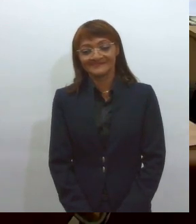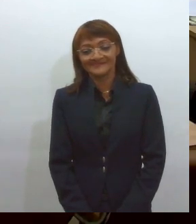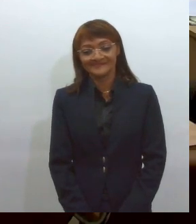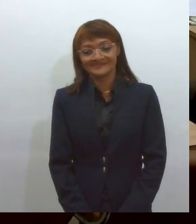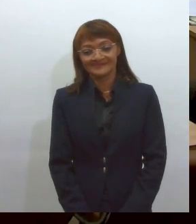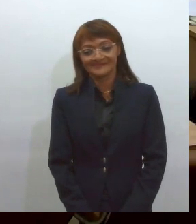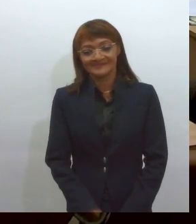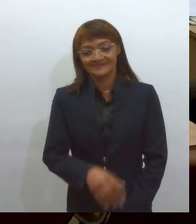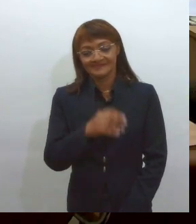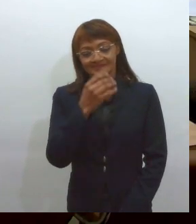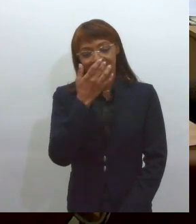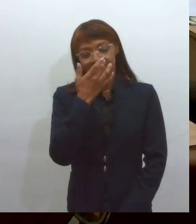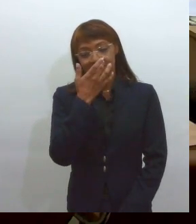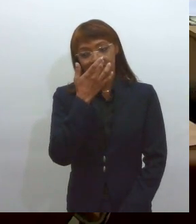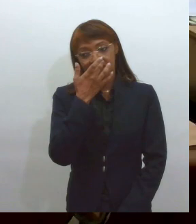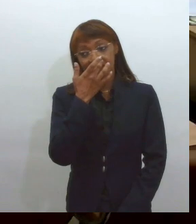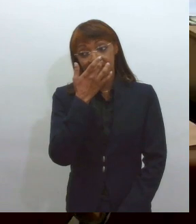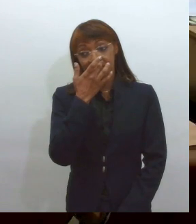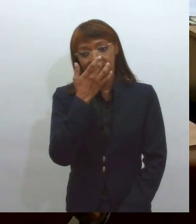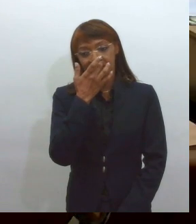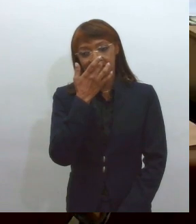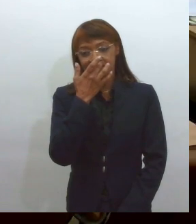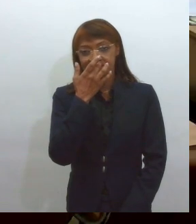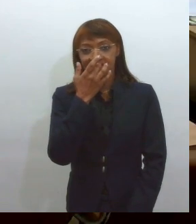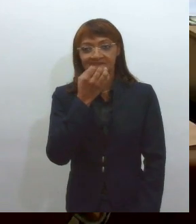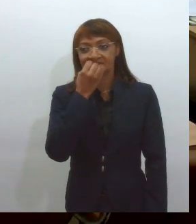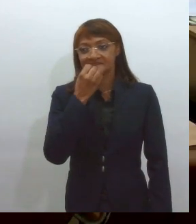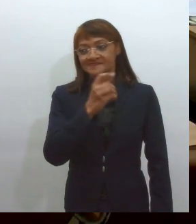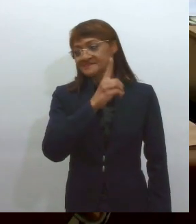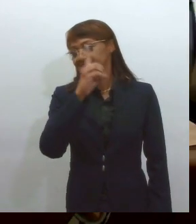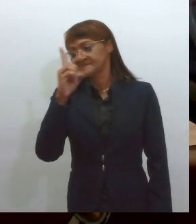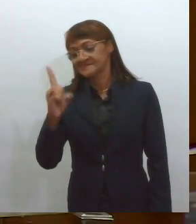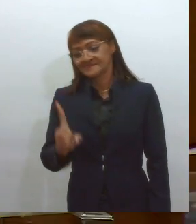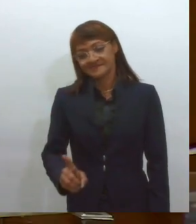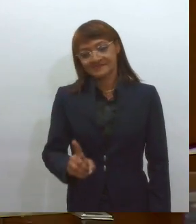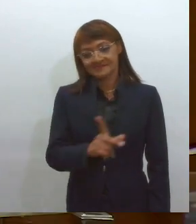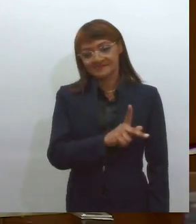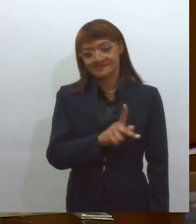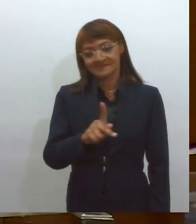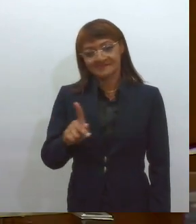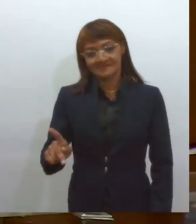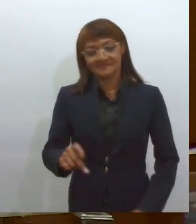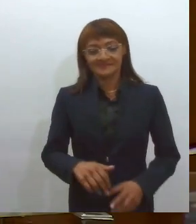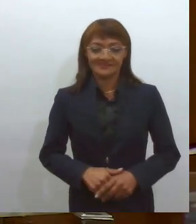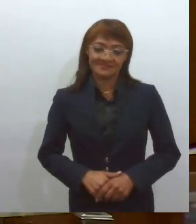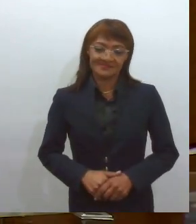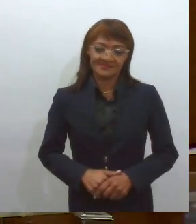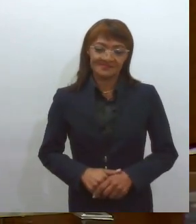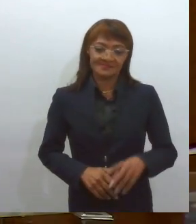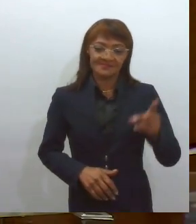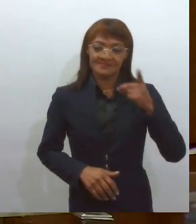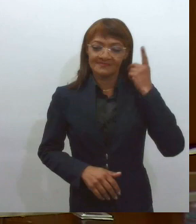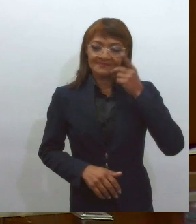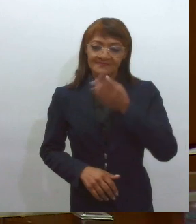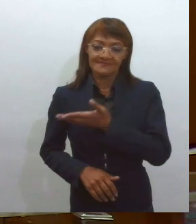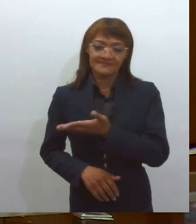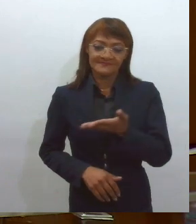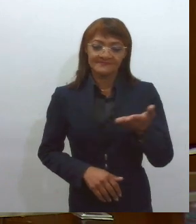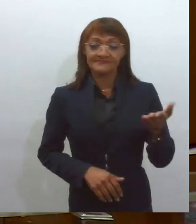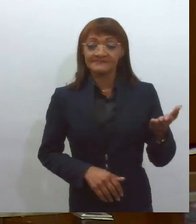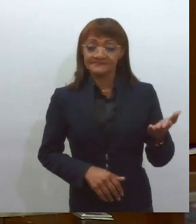Bom dia senhor presidente Bom dia deputados deputadas Bom dia